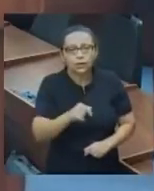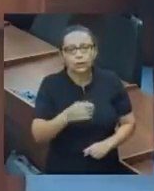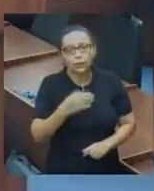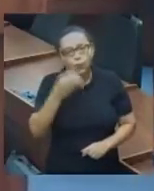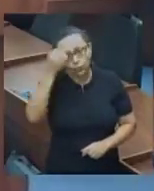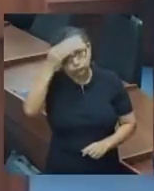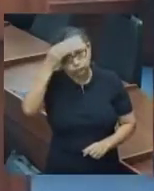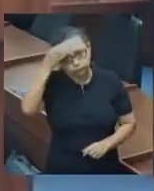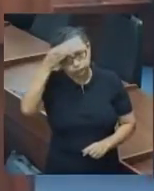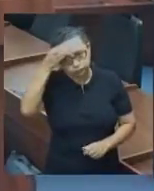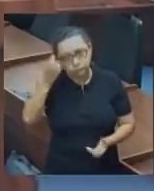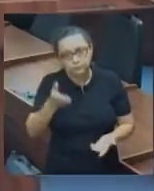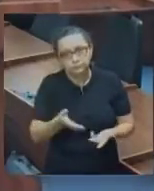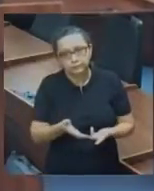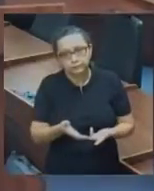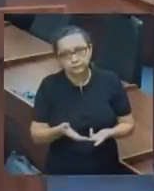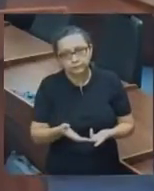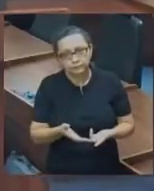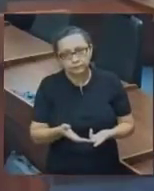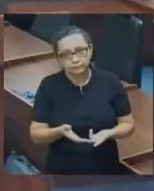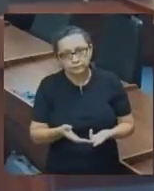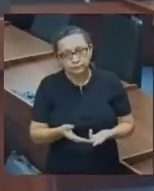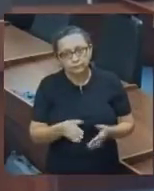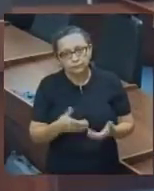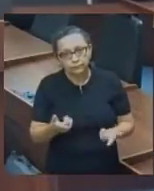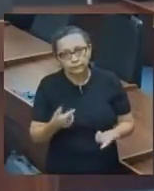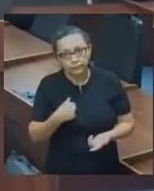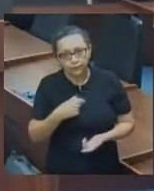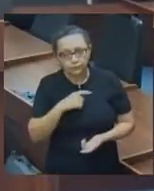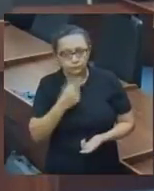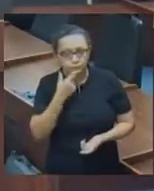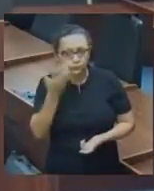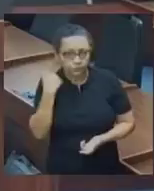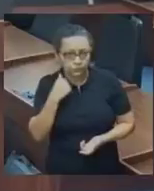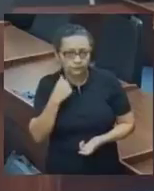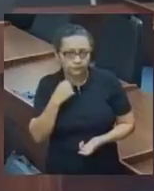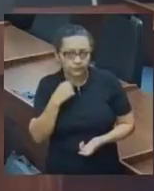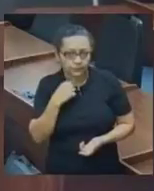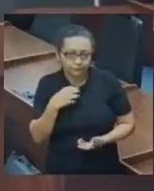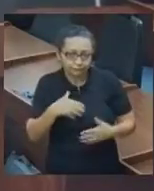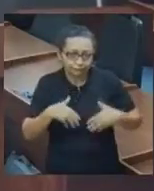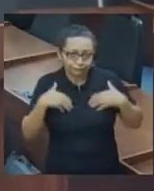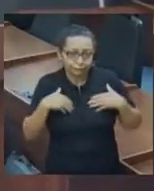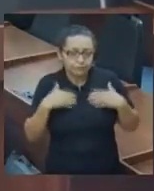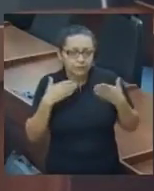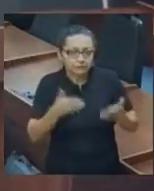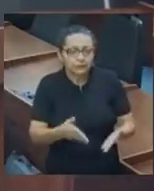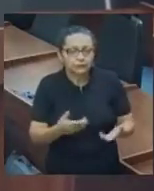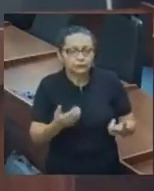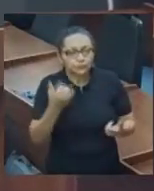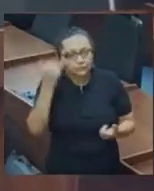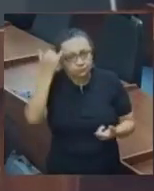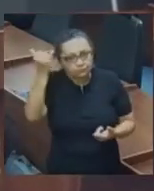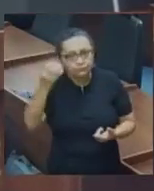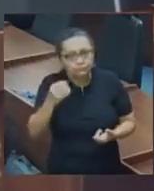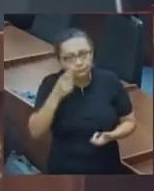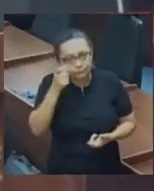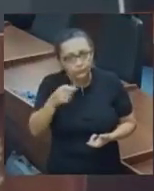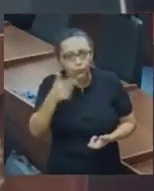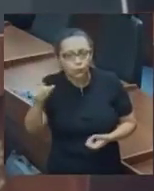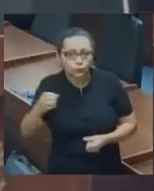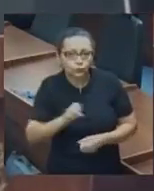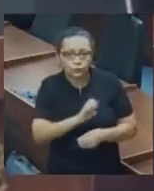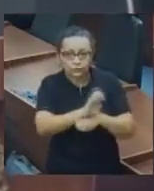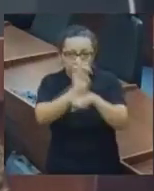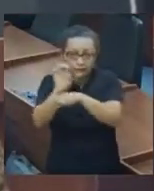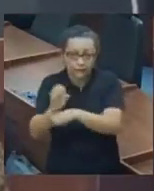não é então eu tive o privilégio de participar de uma iniciativa muito interessante num outro estado em